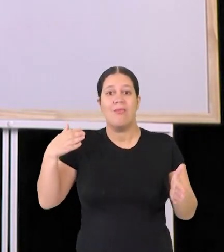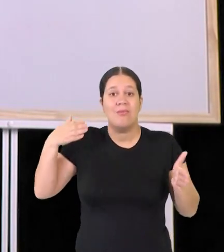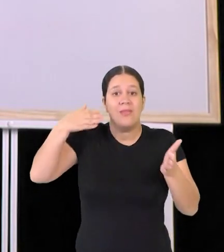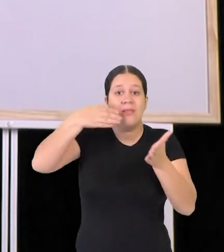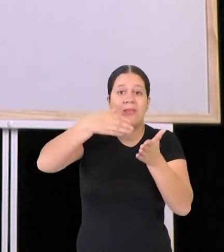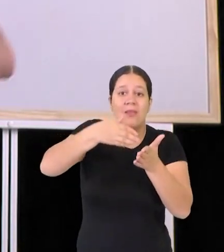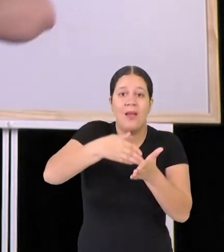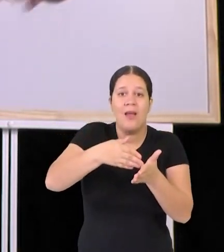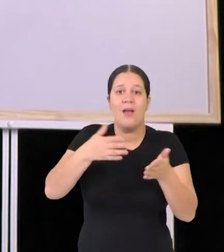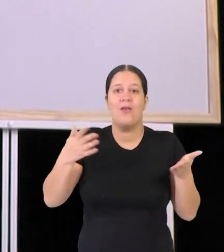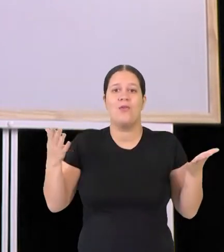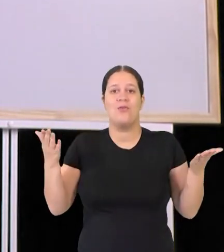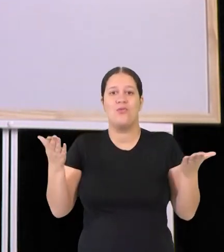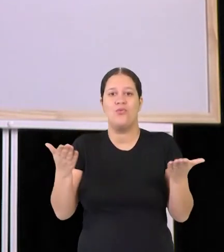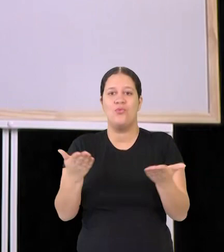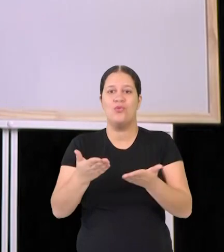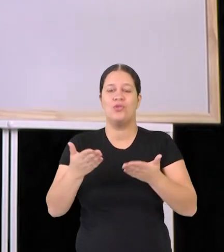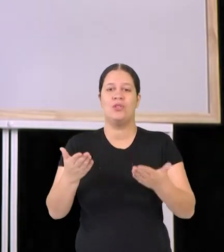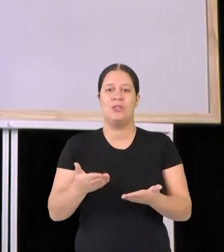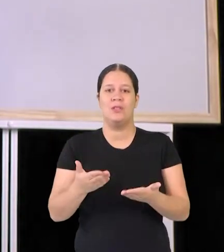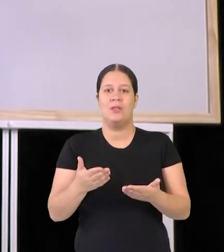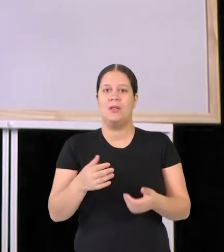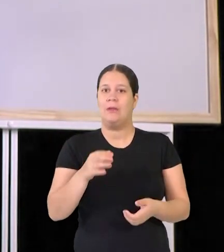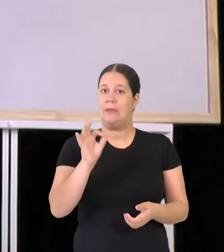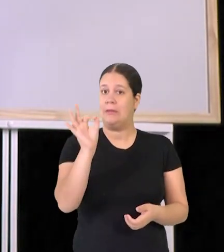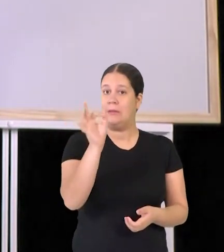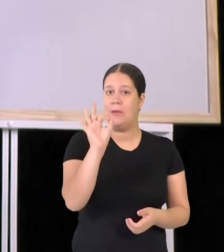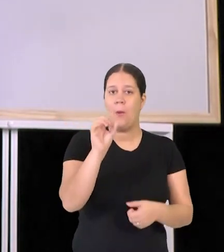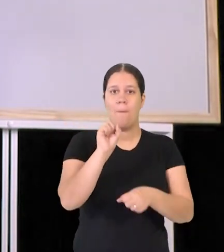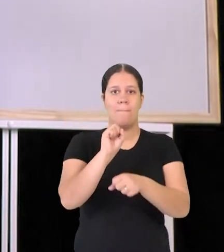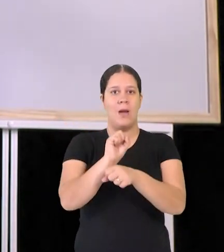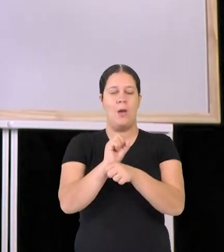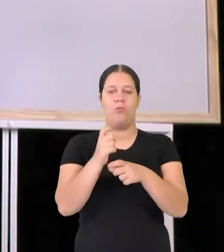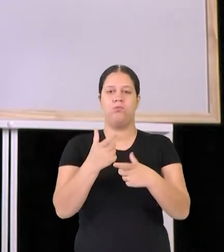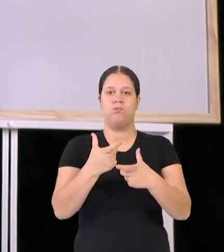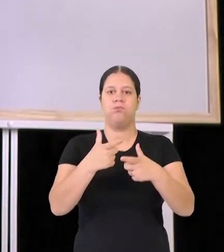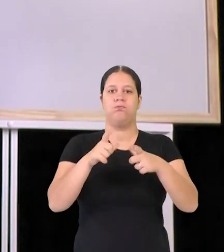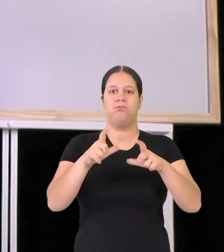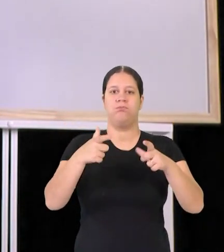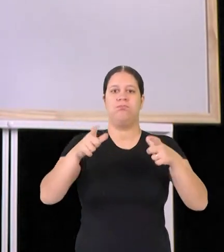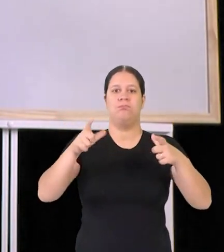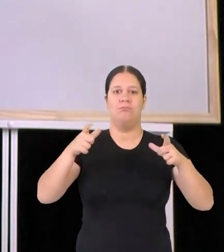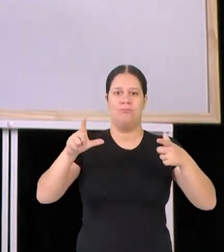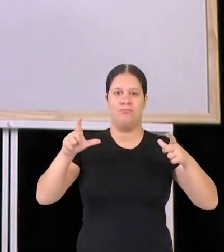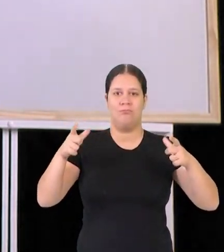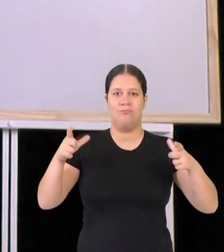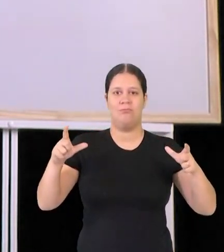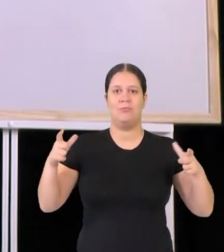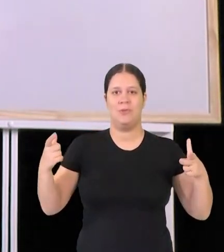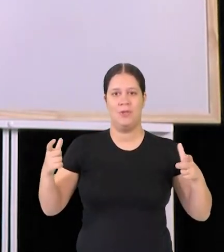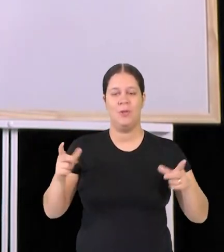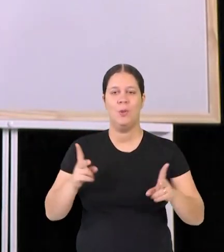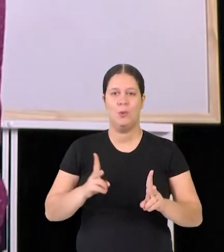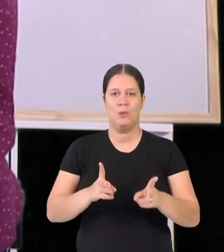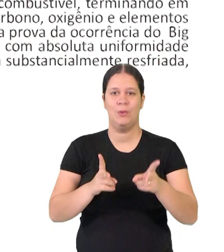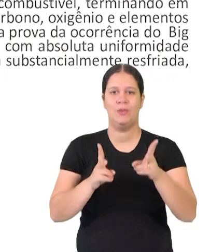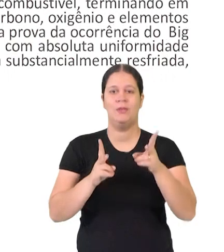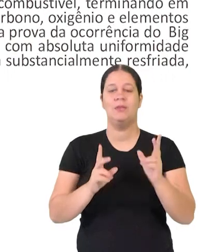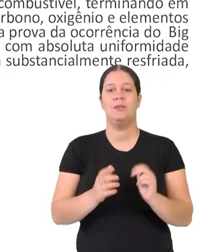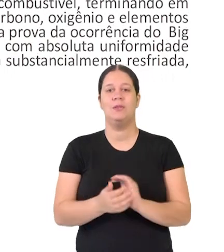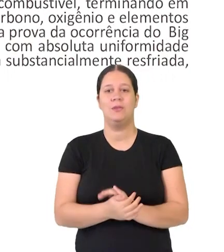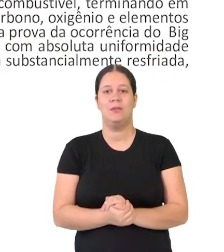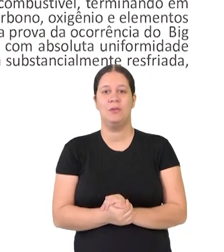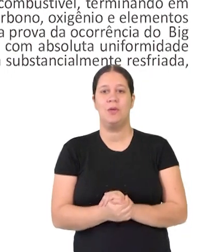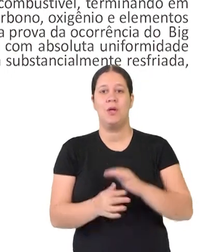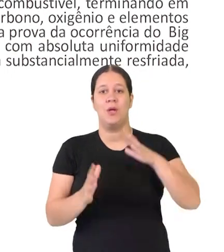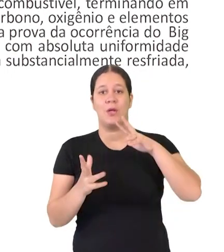aula, isso ainda não parou de se expandir. O universo continua se espalhando. Tranquilo? À medida